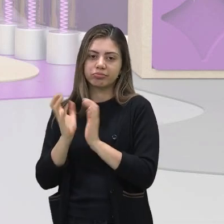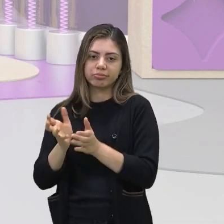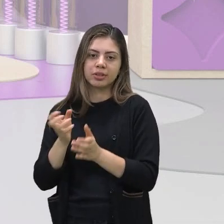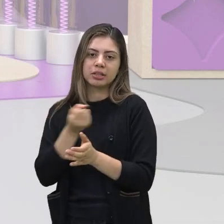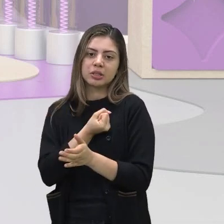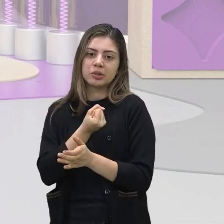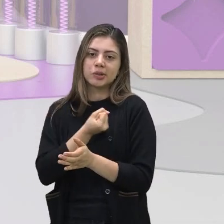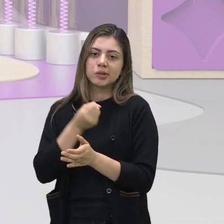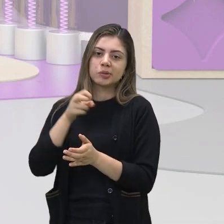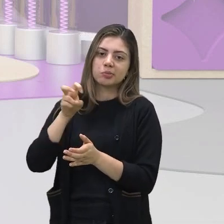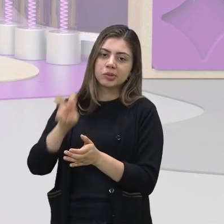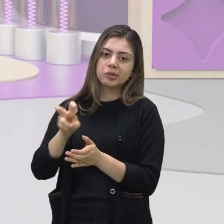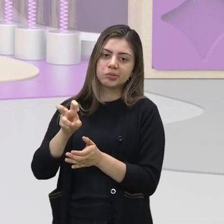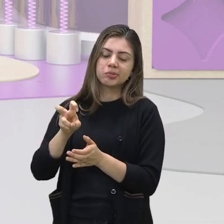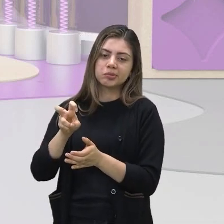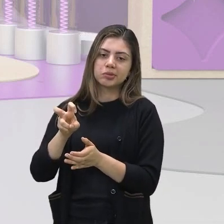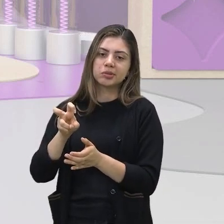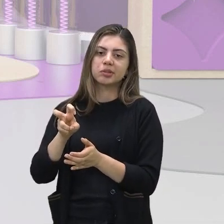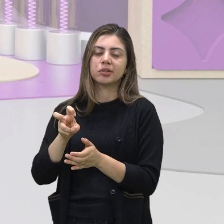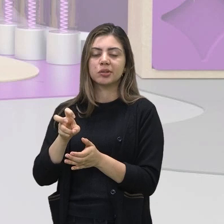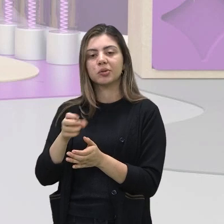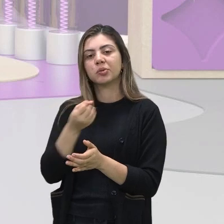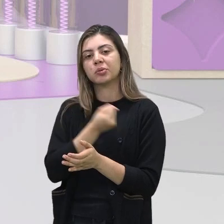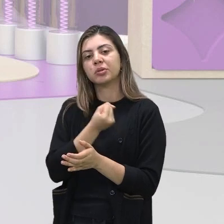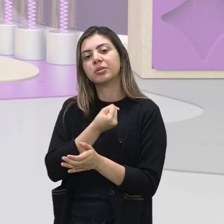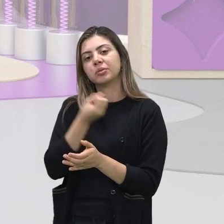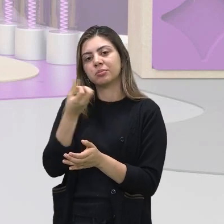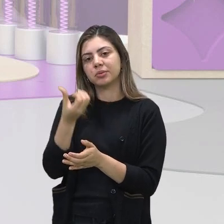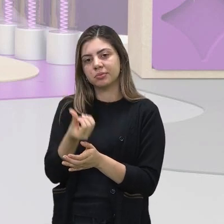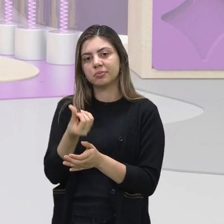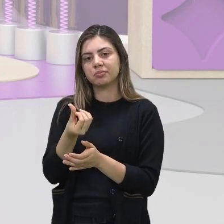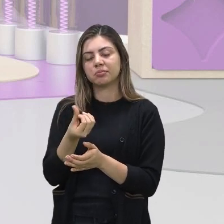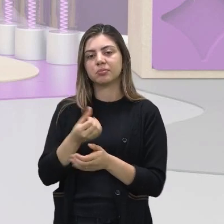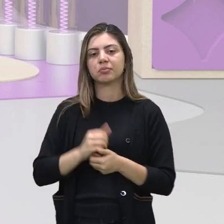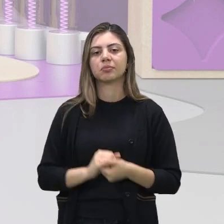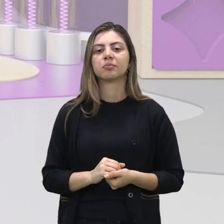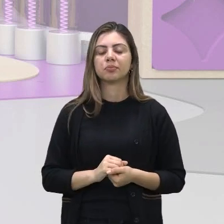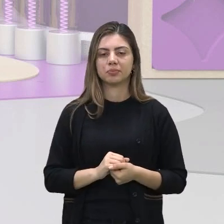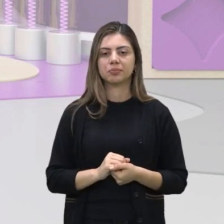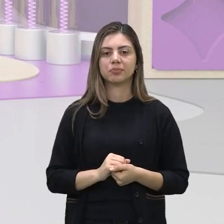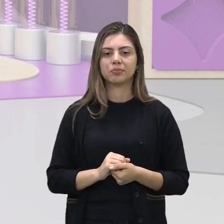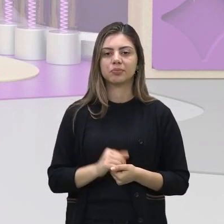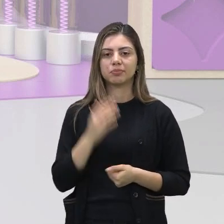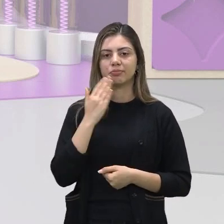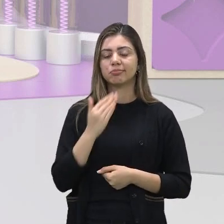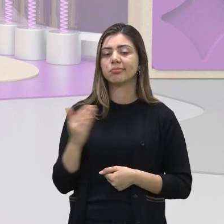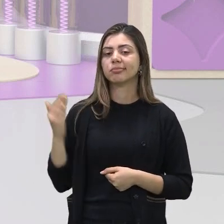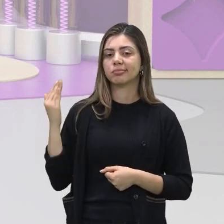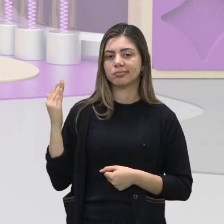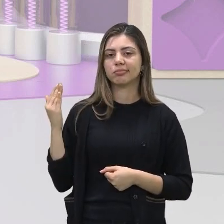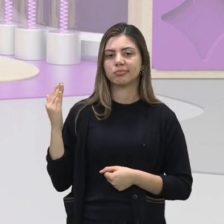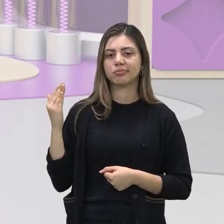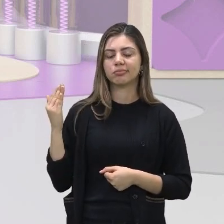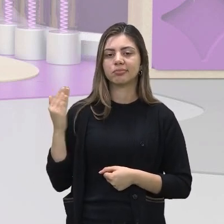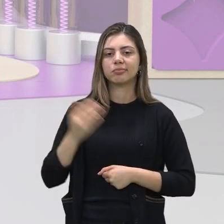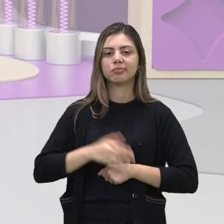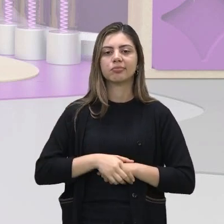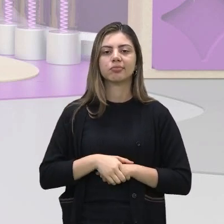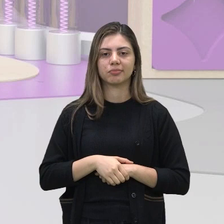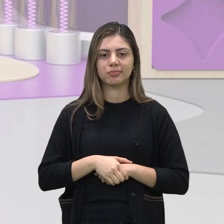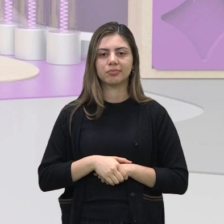4. Coroa e a face 5. Coroa e a face